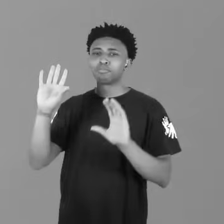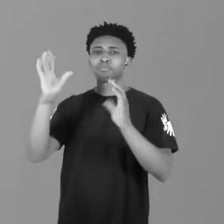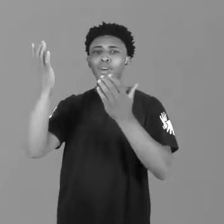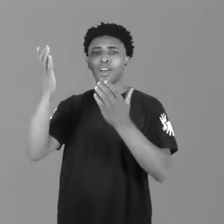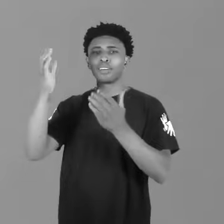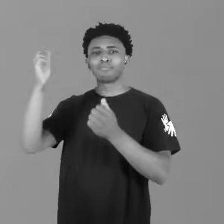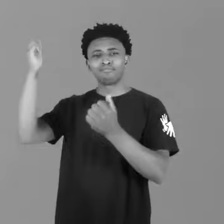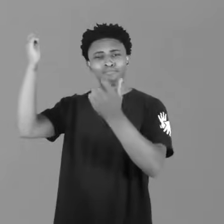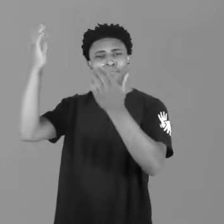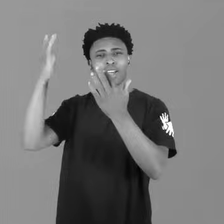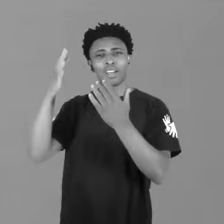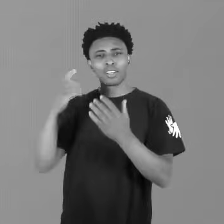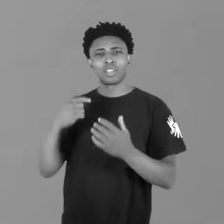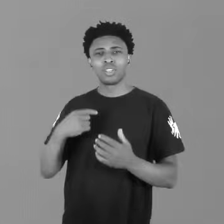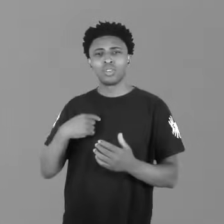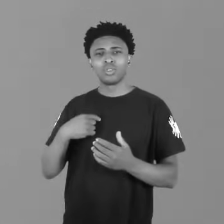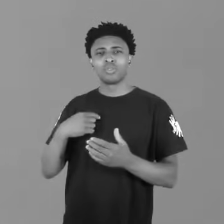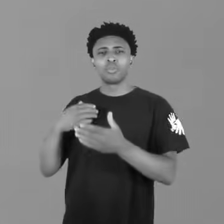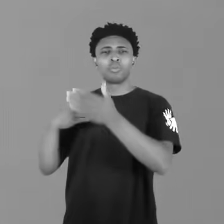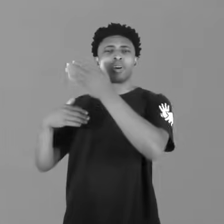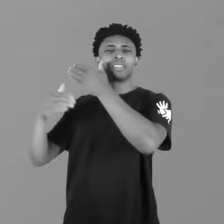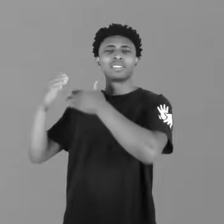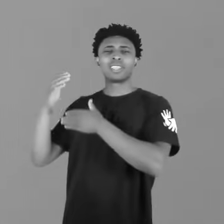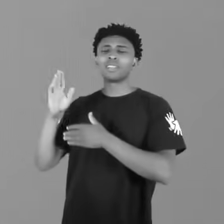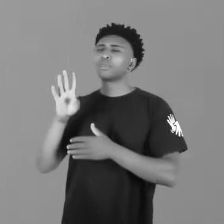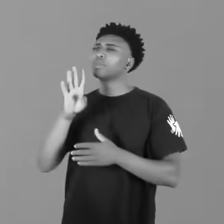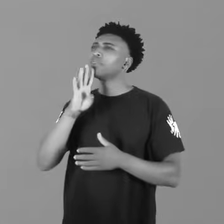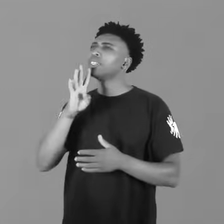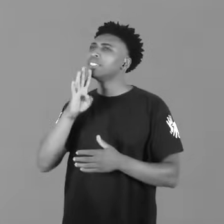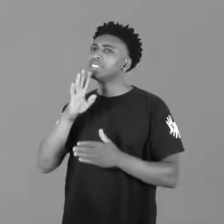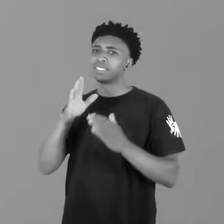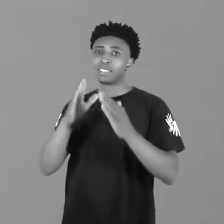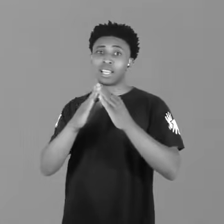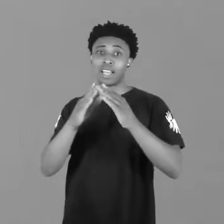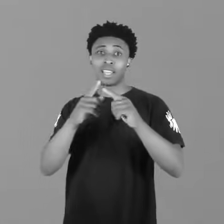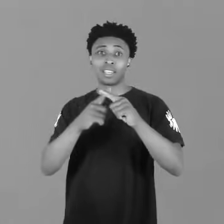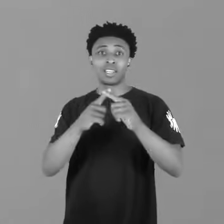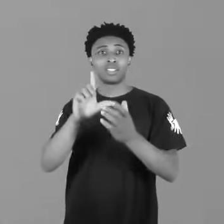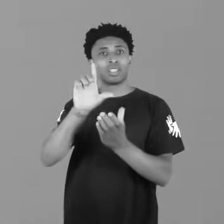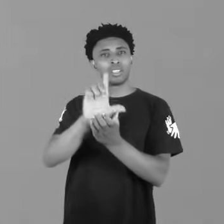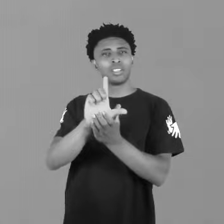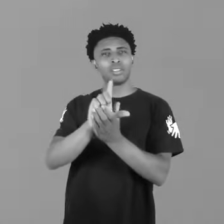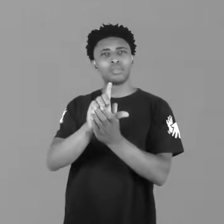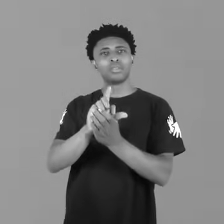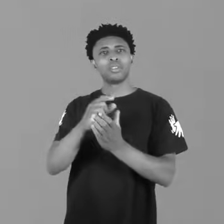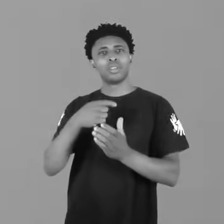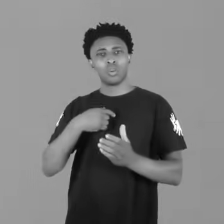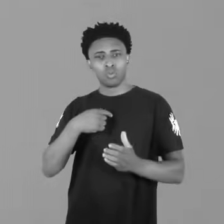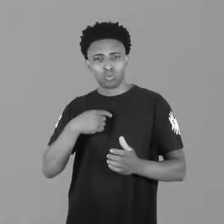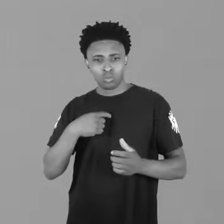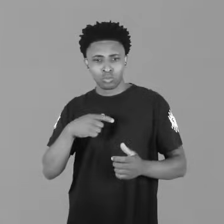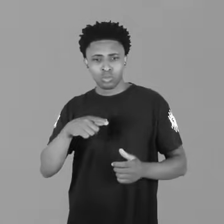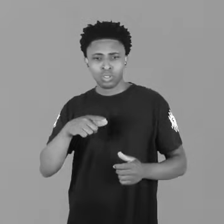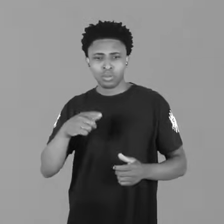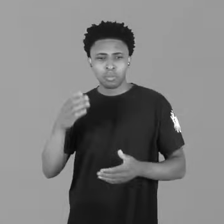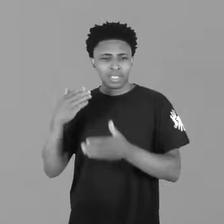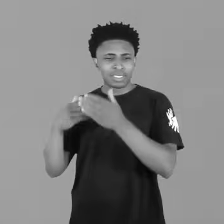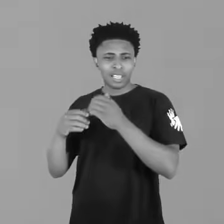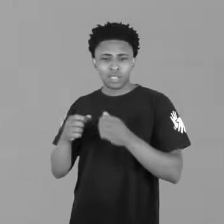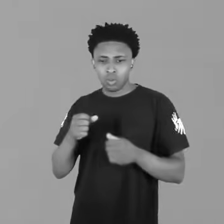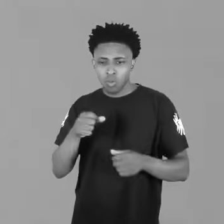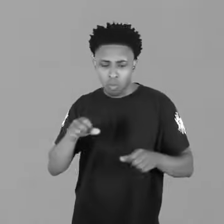graça. Conheci a Lírio quando era na Avenida Campanella. Me locomovia para a igreja com uma moto que, por ser